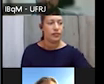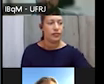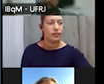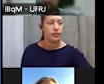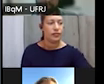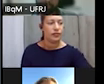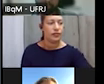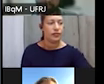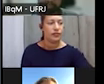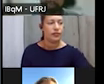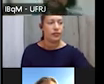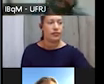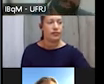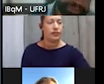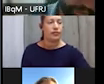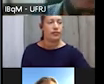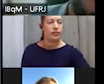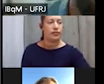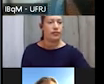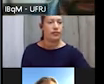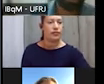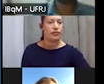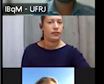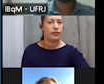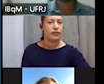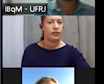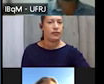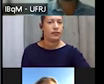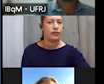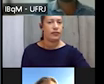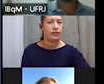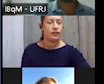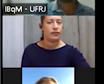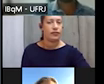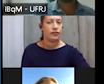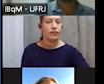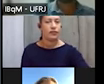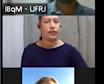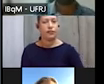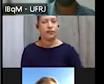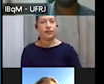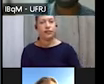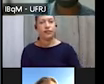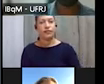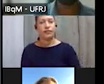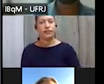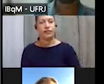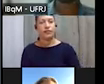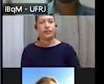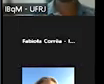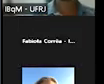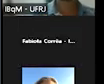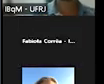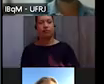engajo muito nas questões da universidade e é algo que eu acho que é assim, muito importante de ser abordado aqui